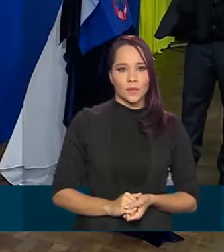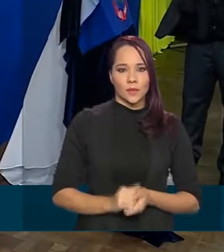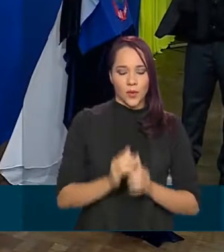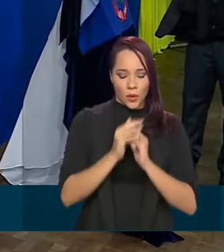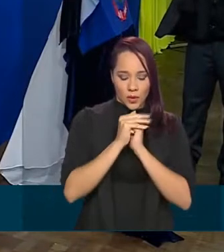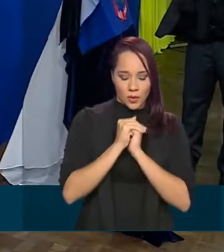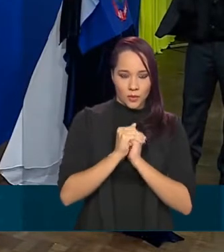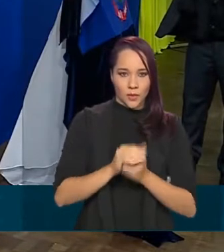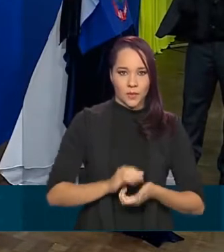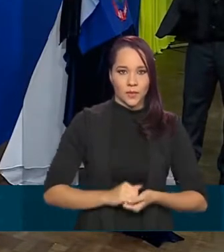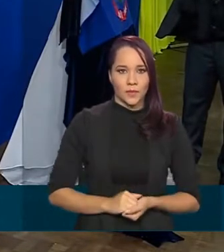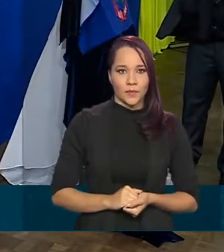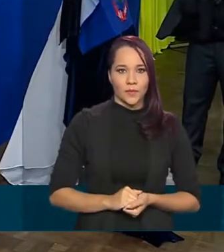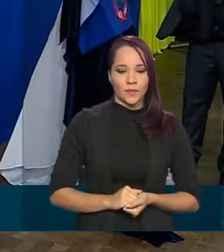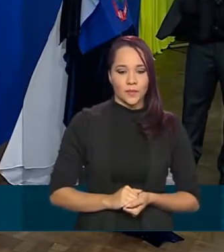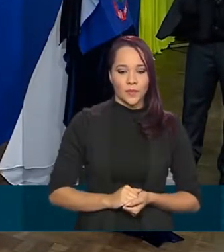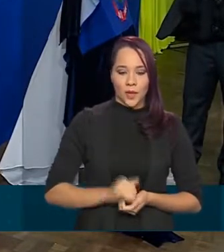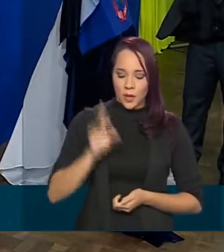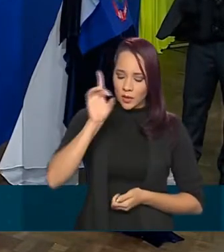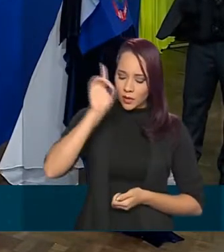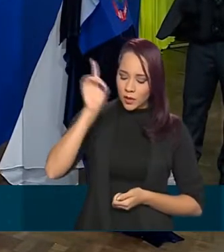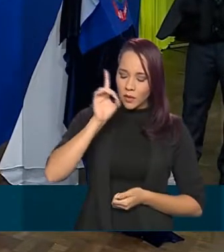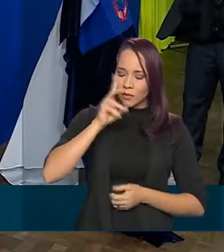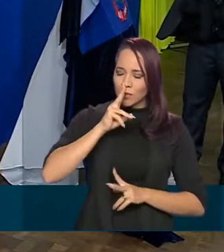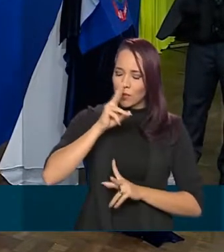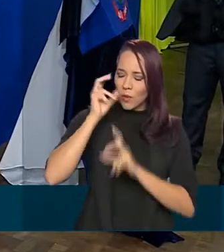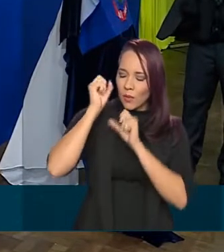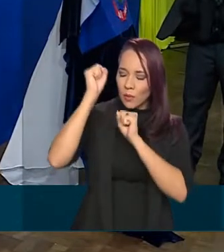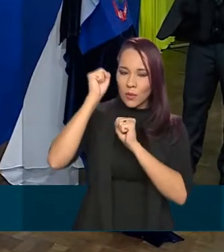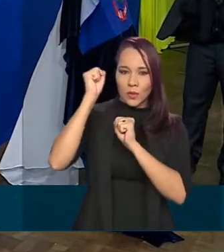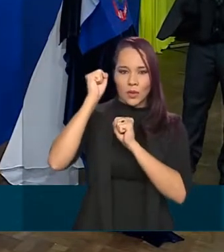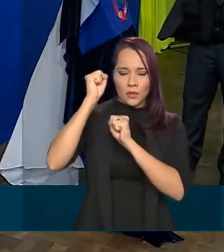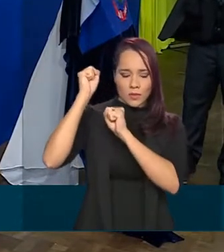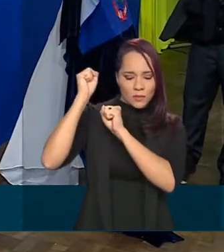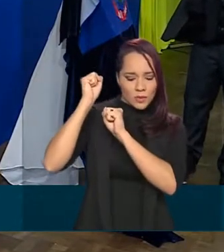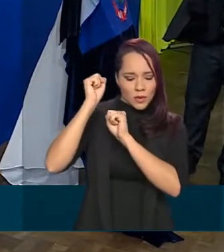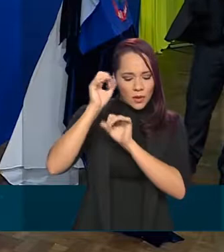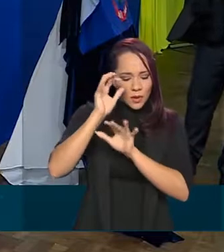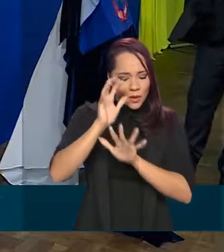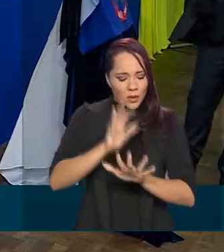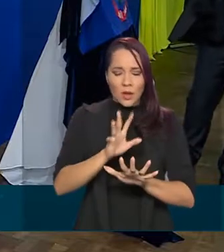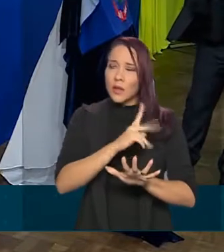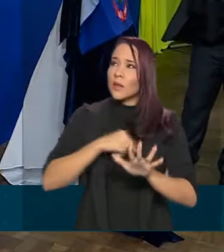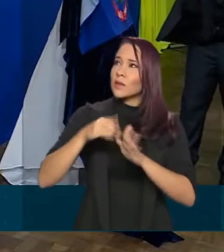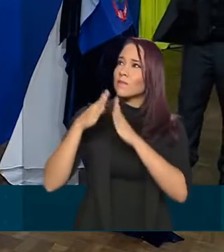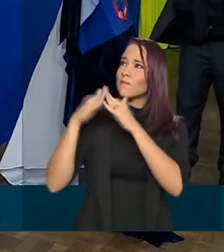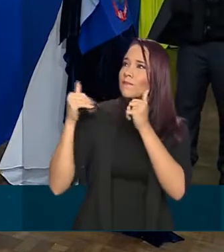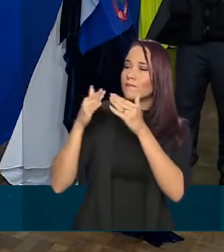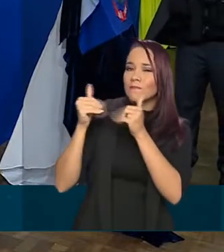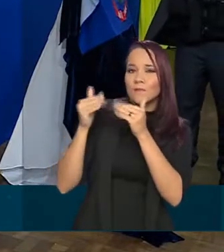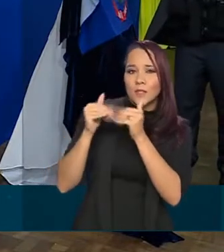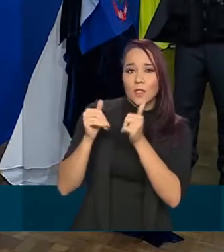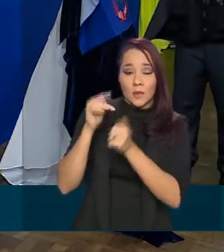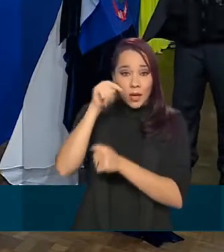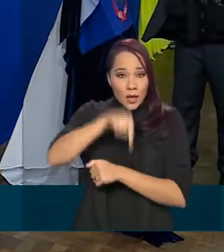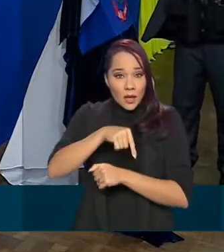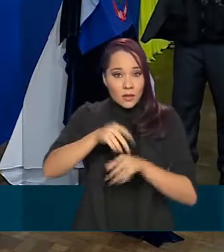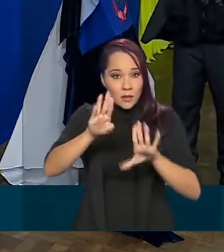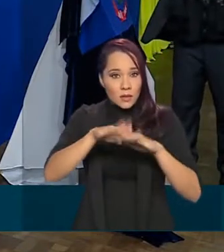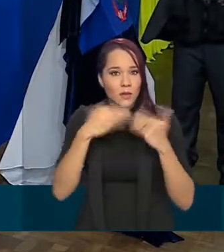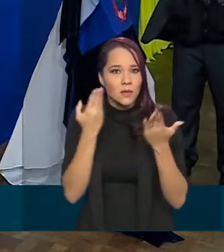Oremos. Senhor Deus Todo-Poderoso, atendei com bondade as nossas preces, para que essa